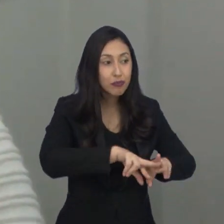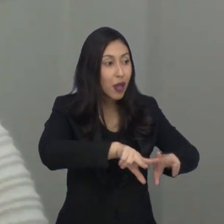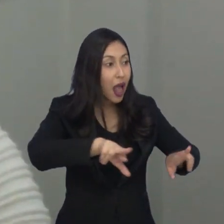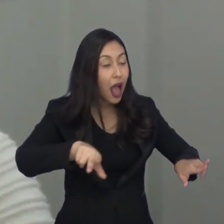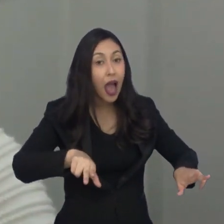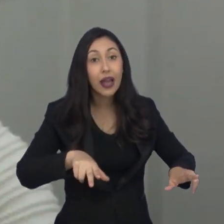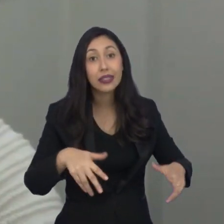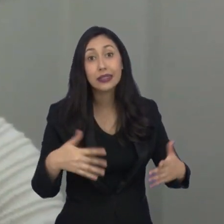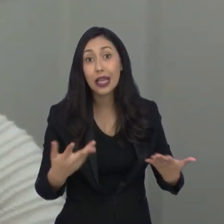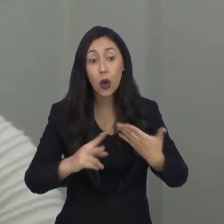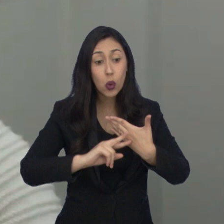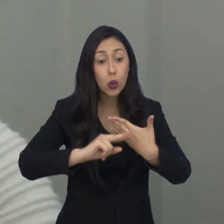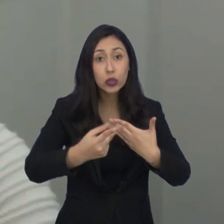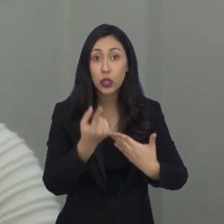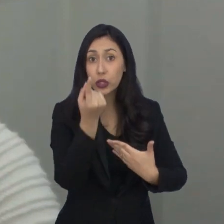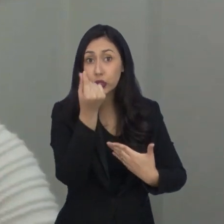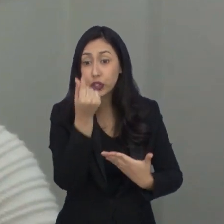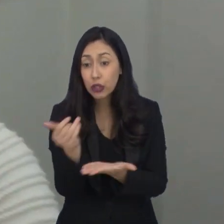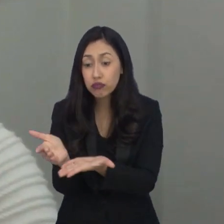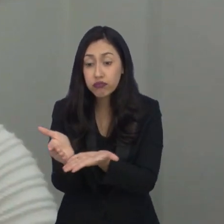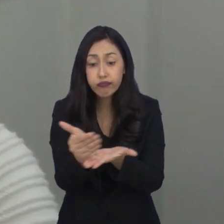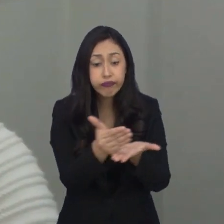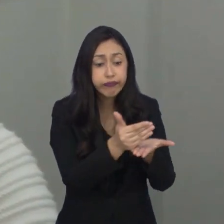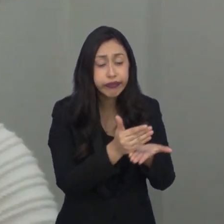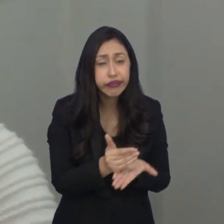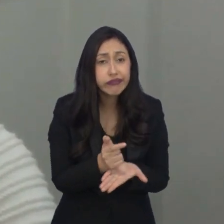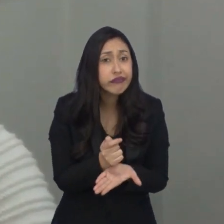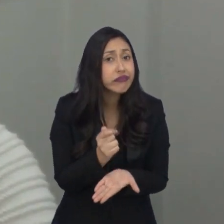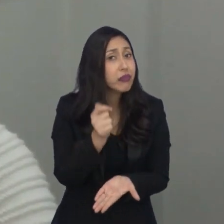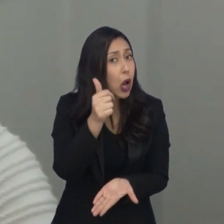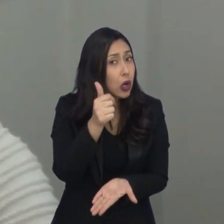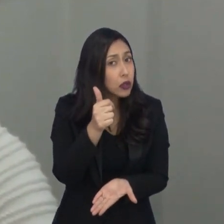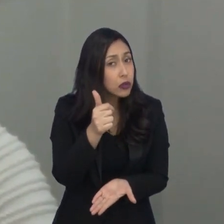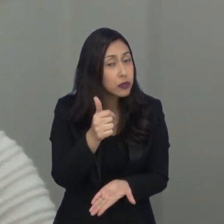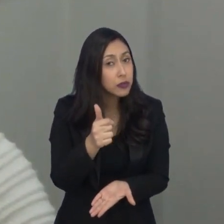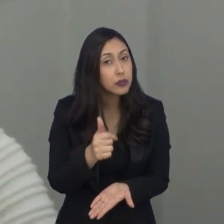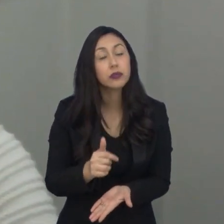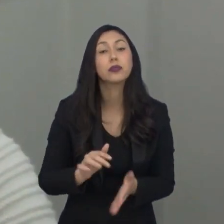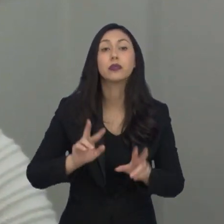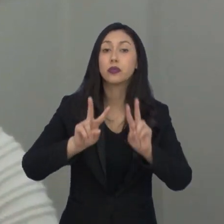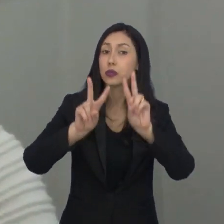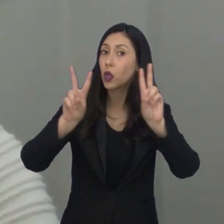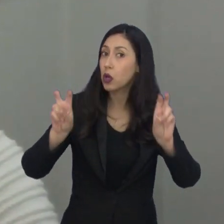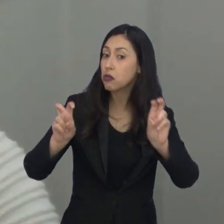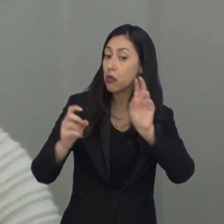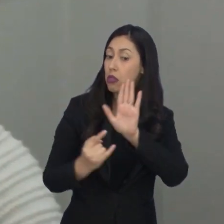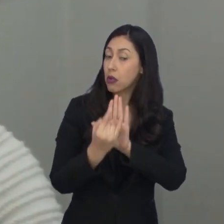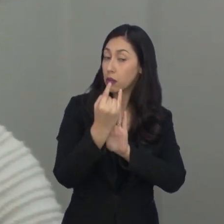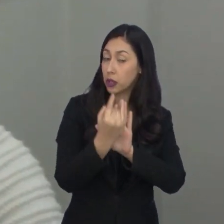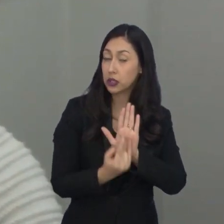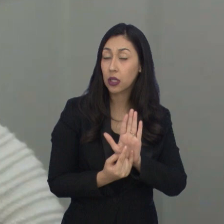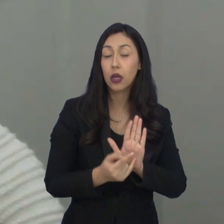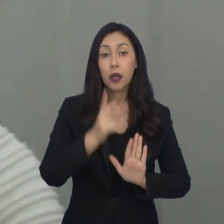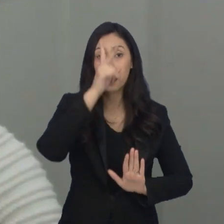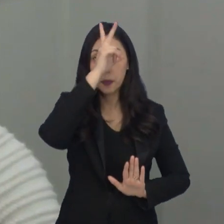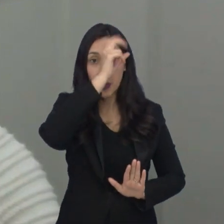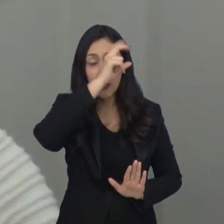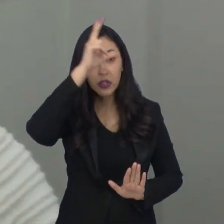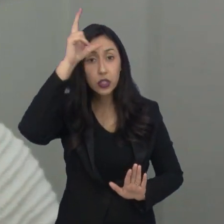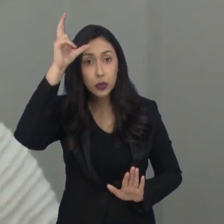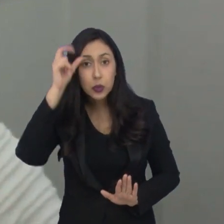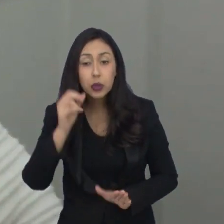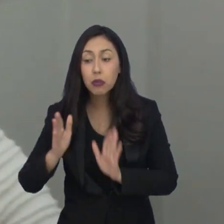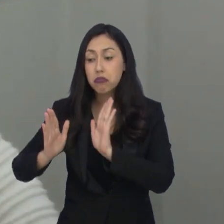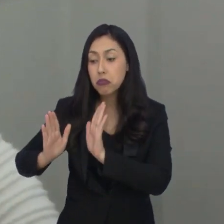do imóvel. E quanto à documentação, a própria prefeitura, quando está